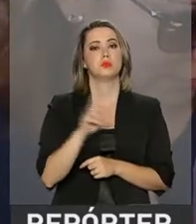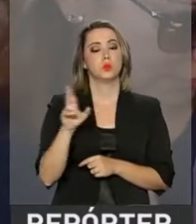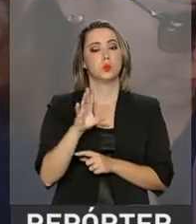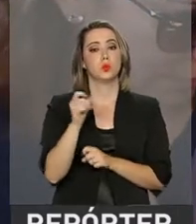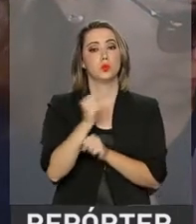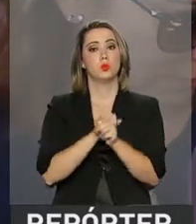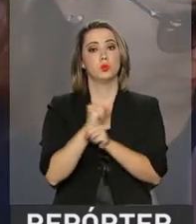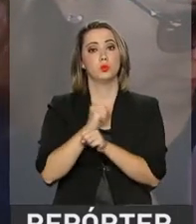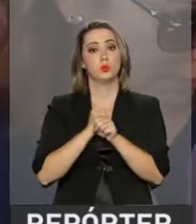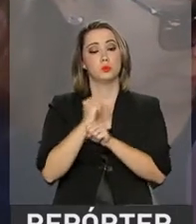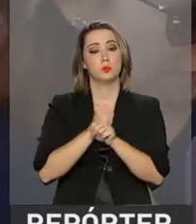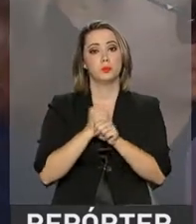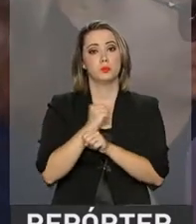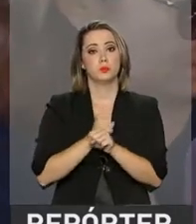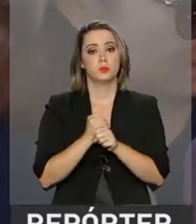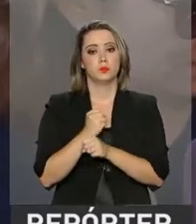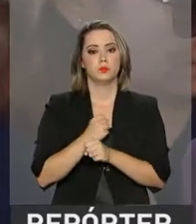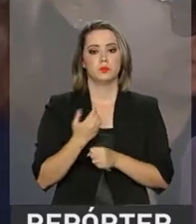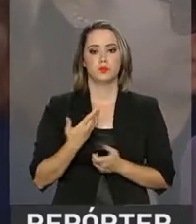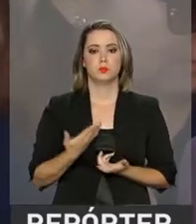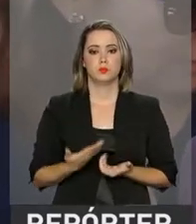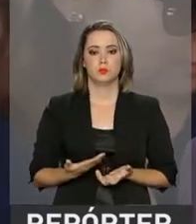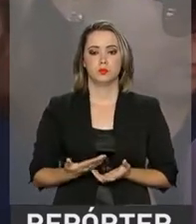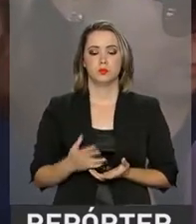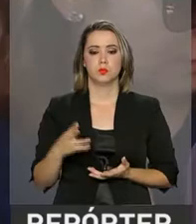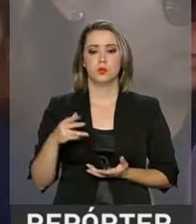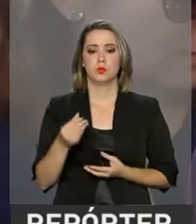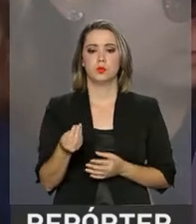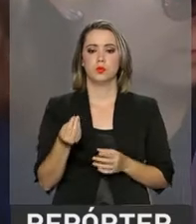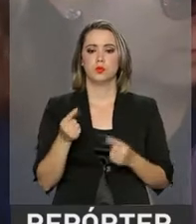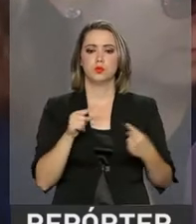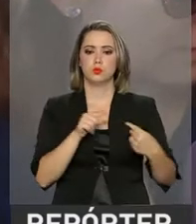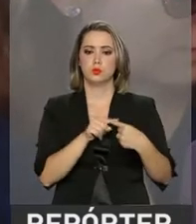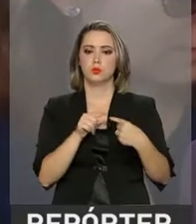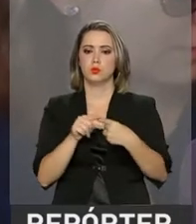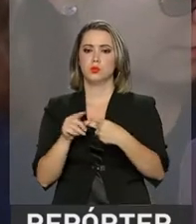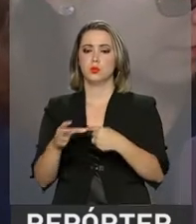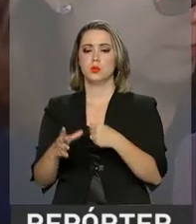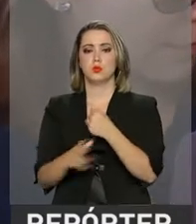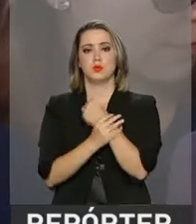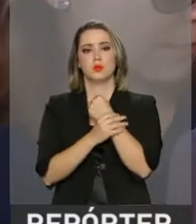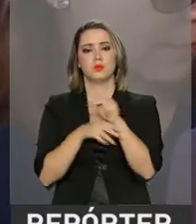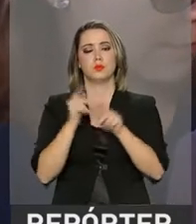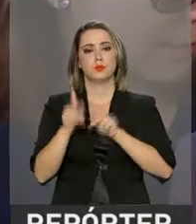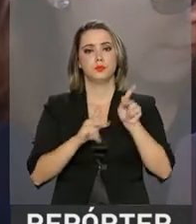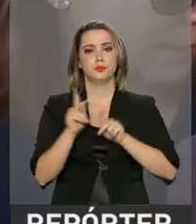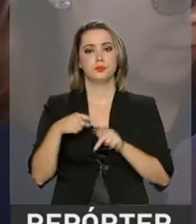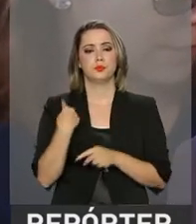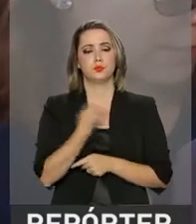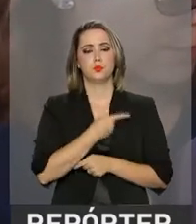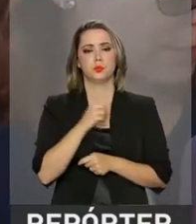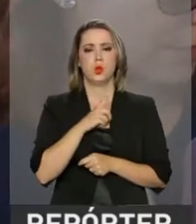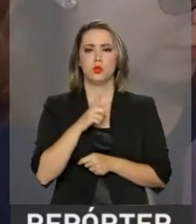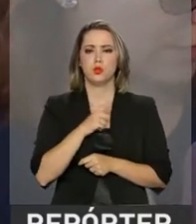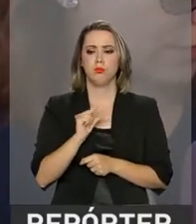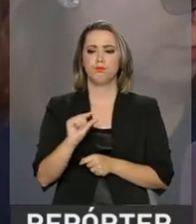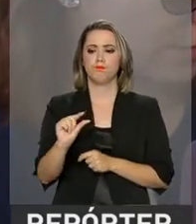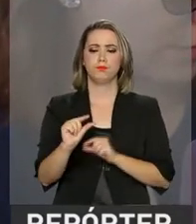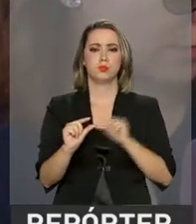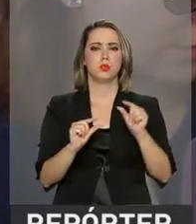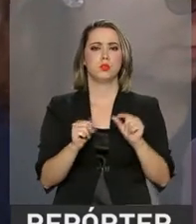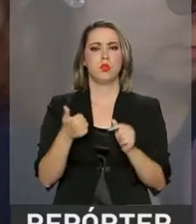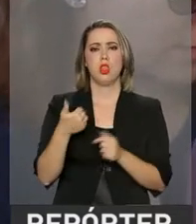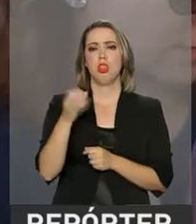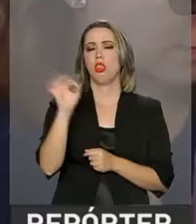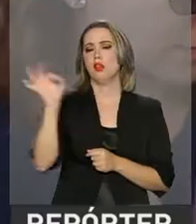ano nos seus orçamentos tudo isso direcionado à segurança pública e nós temos uma pequena parte que é de em torno